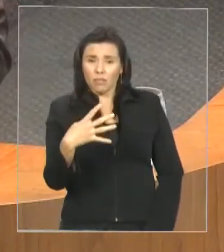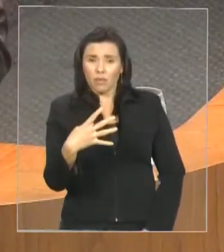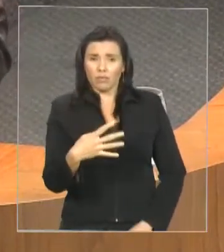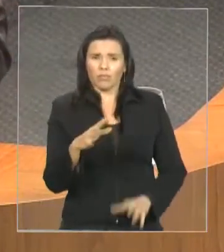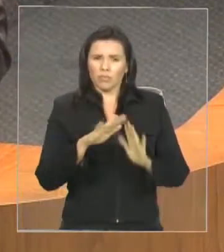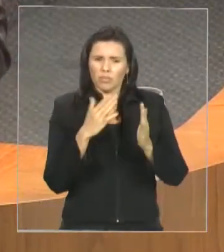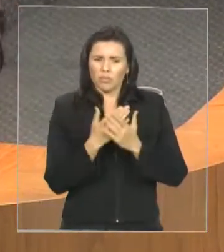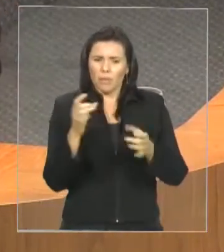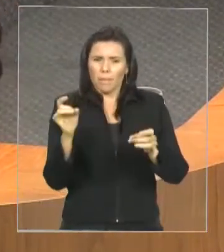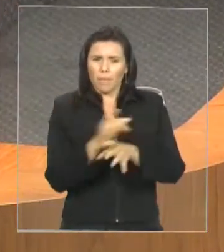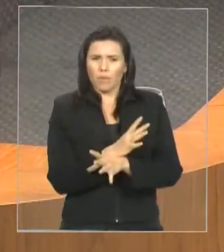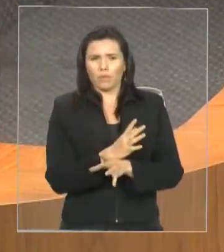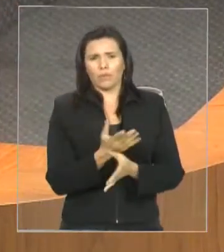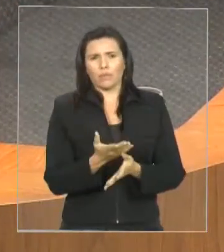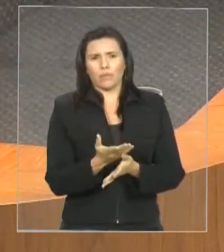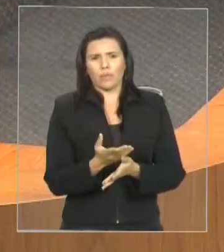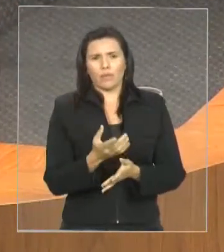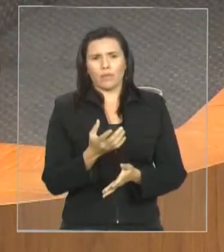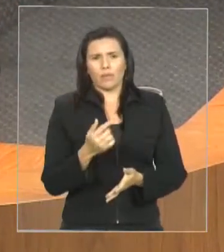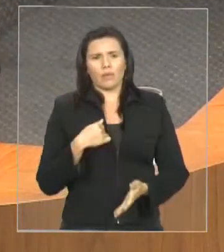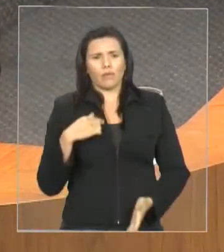administrativa, um crime